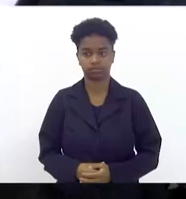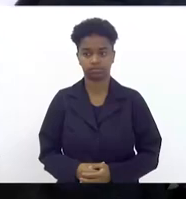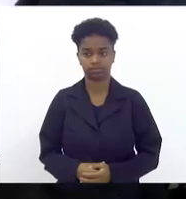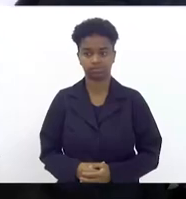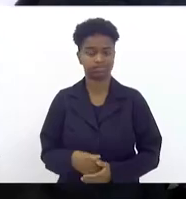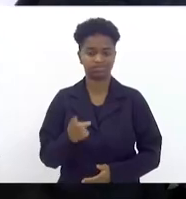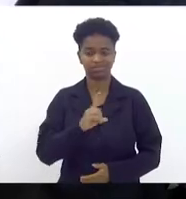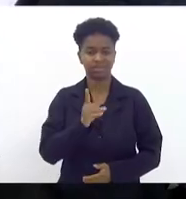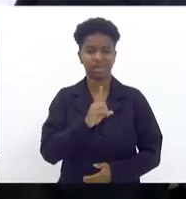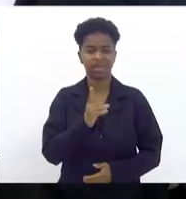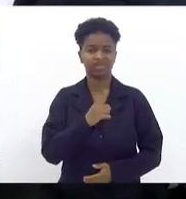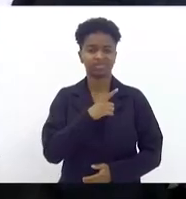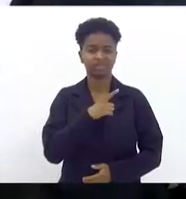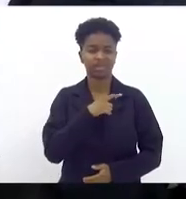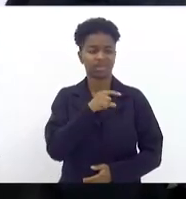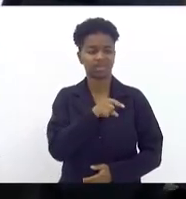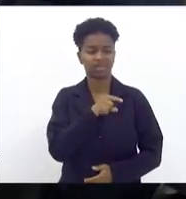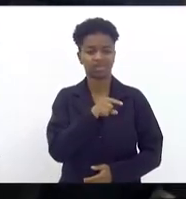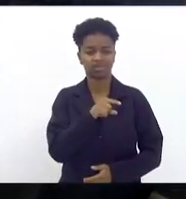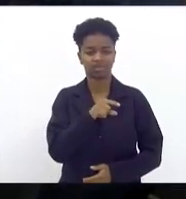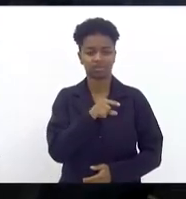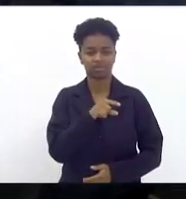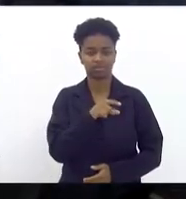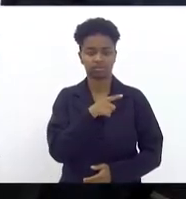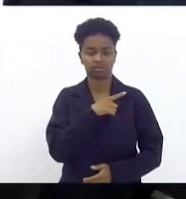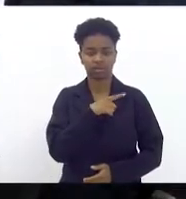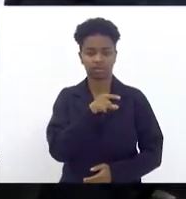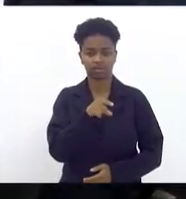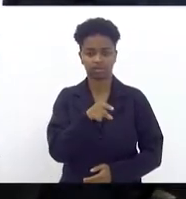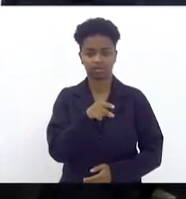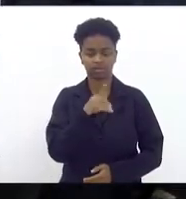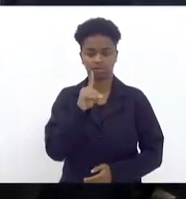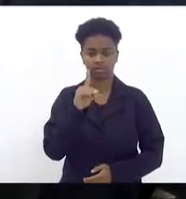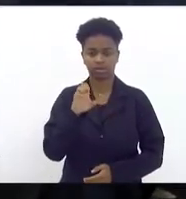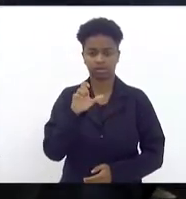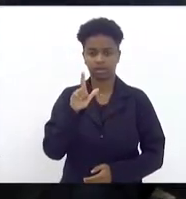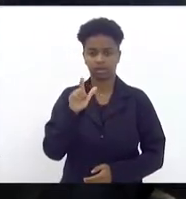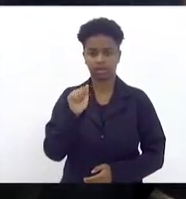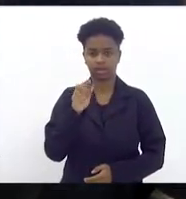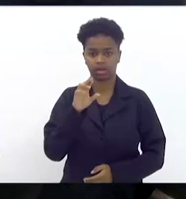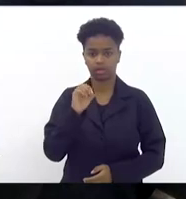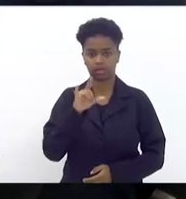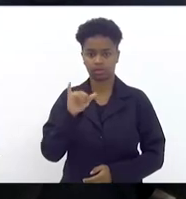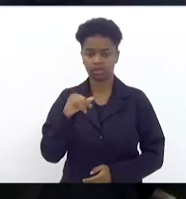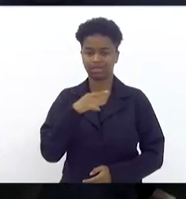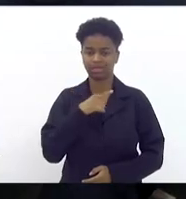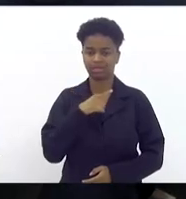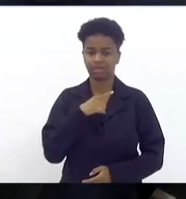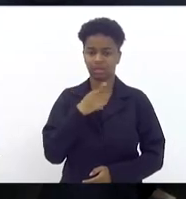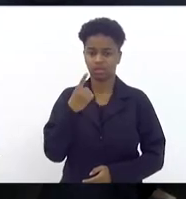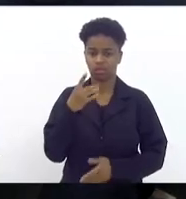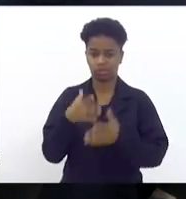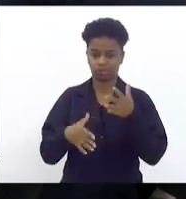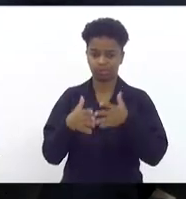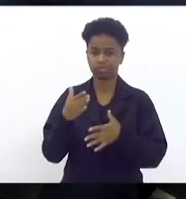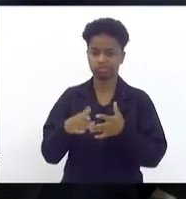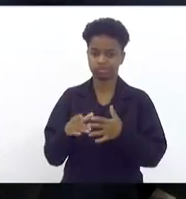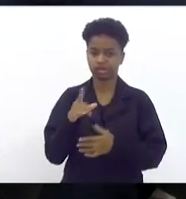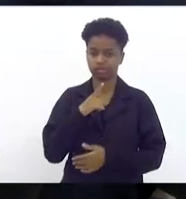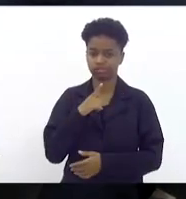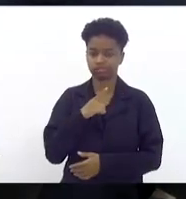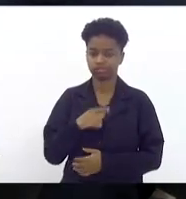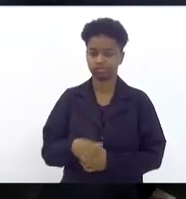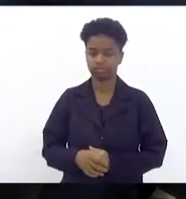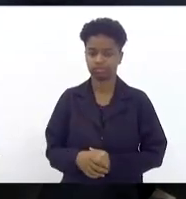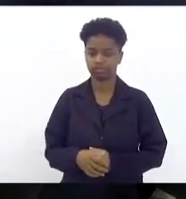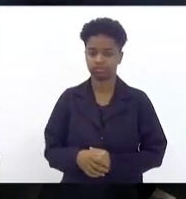Não, mas tem aqui, ó. É o meio baixo aí. Deputado Delaroli, tem uma eventual prejudicabilidade aí